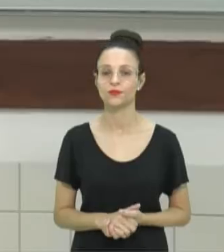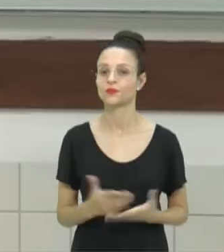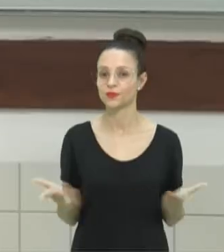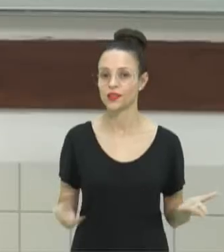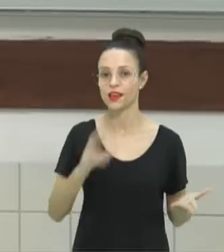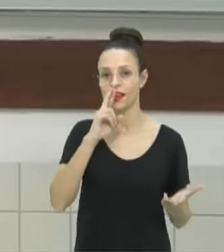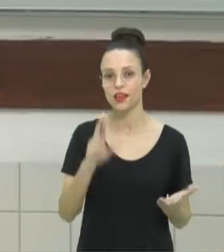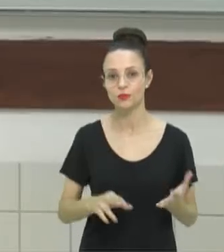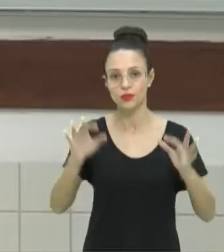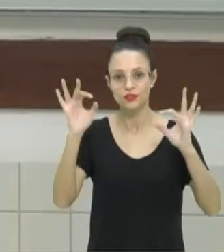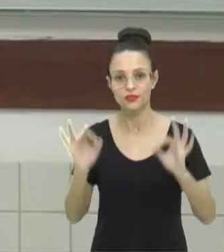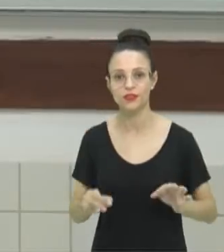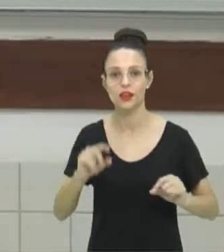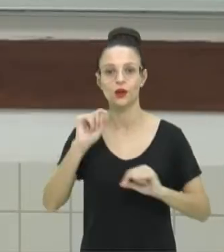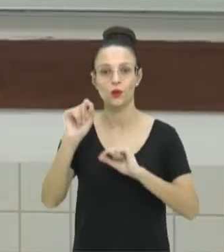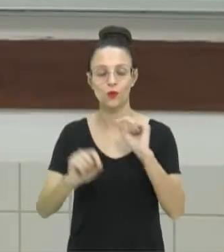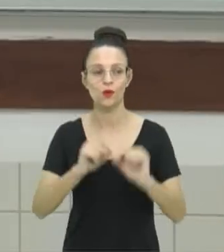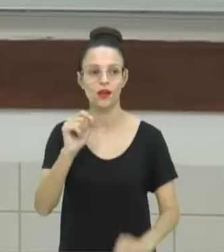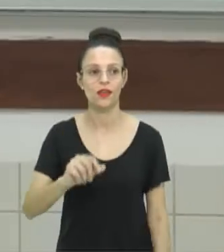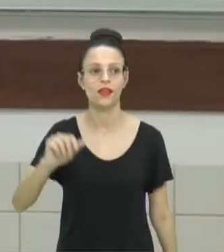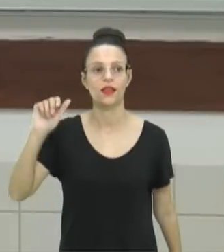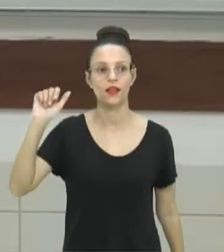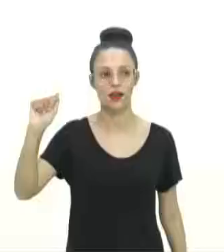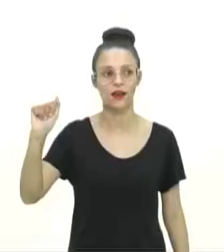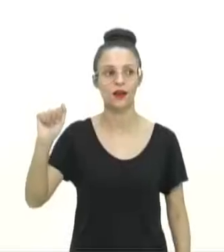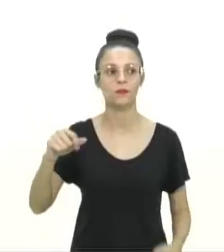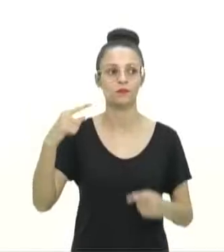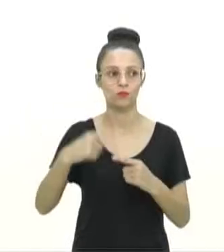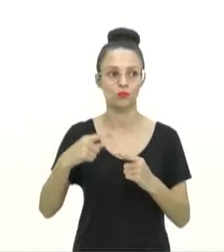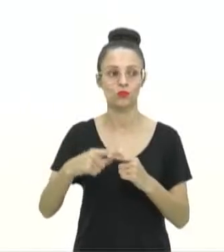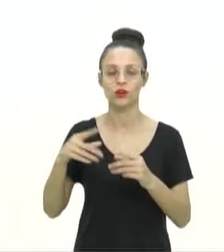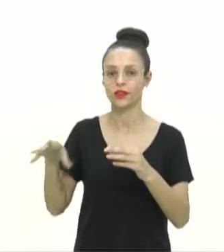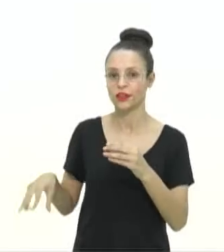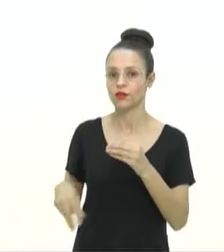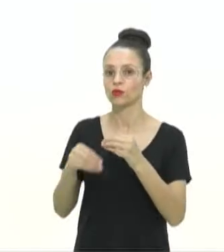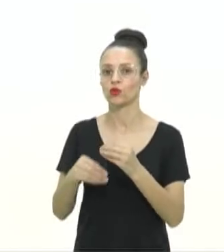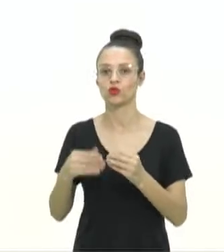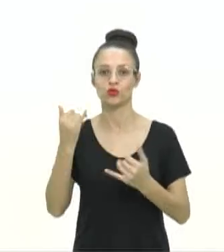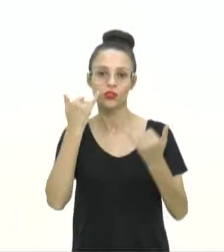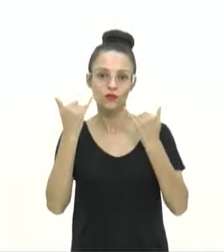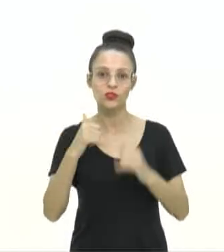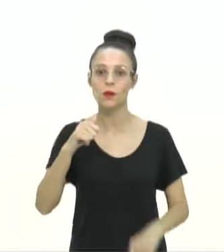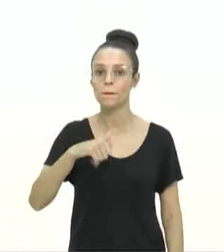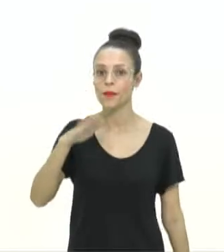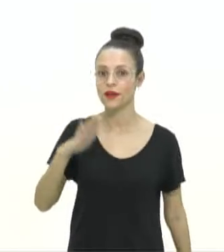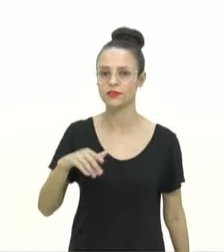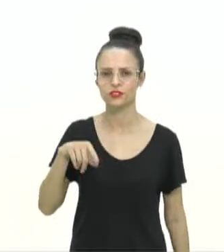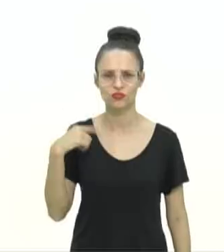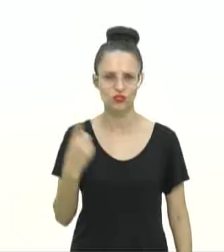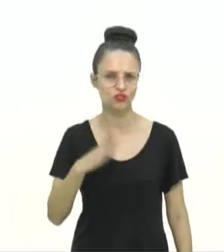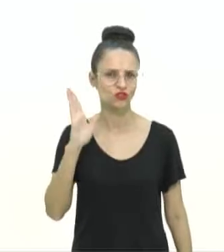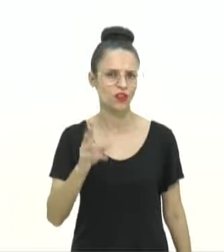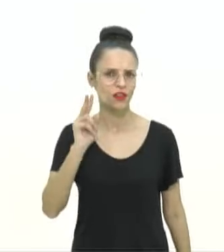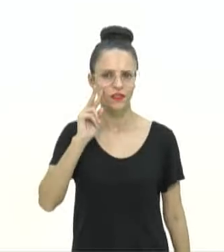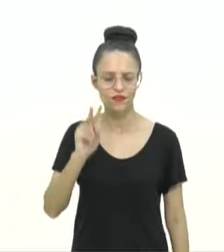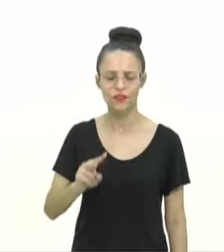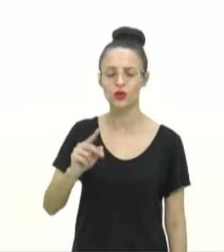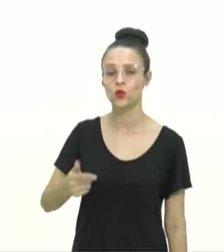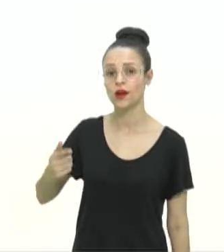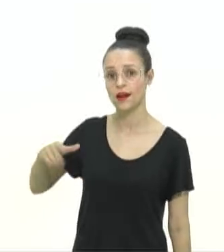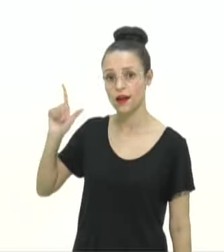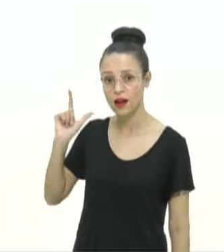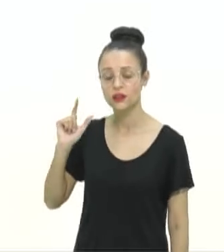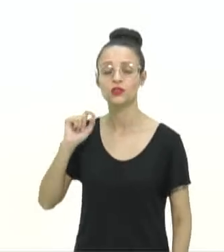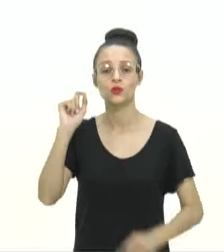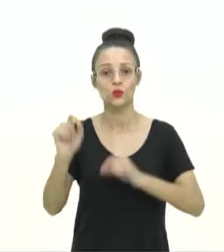A resposta correta é a letra A, porque introduz uma informação a mais. Nós já tínhamos visto na questão anterior